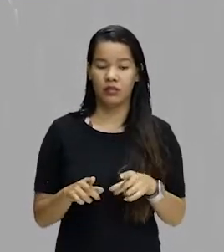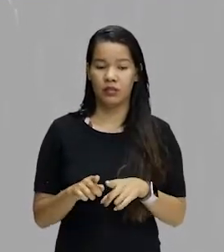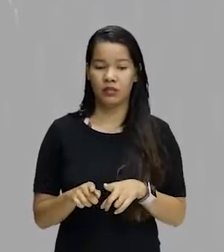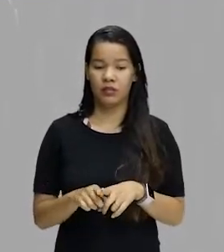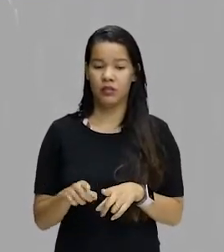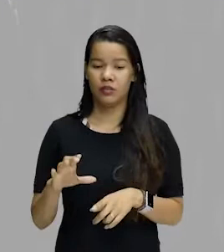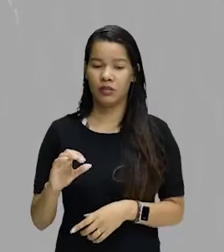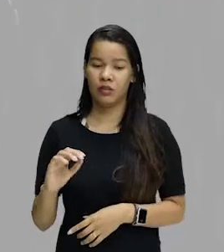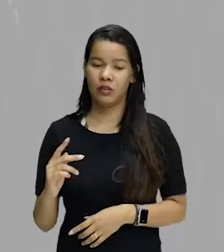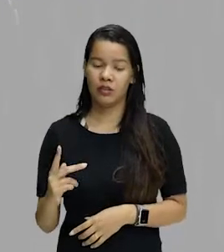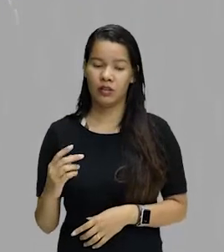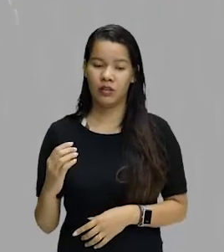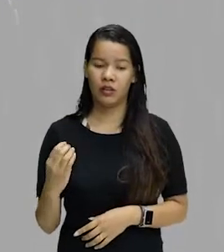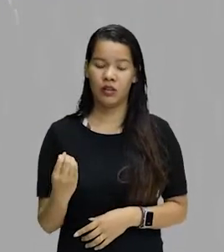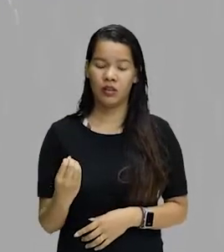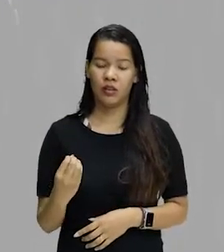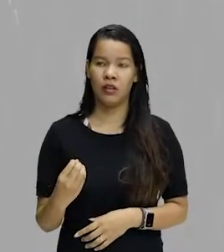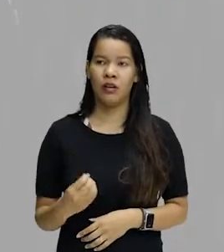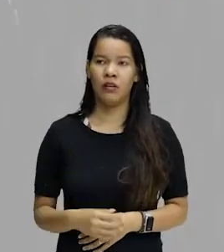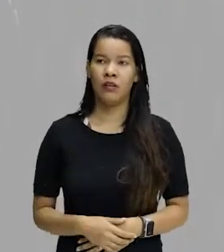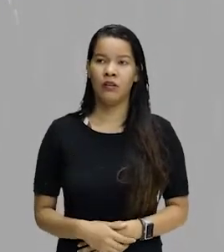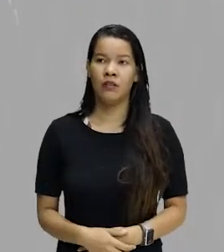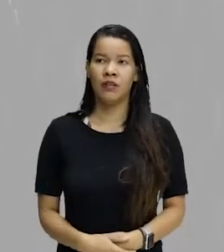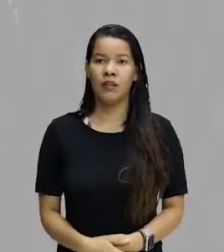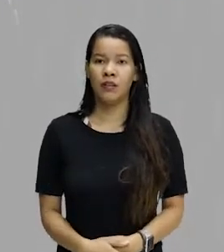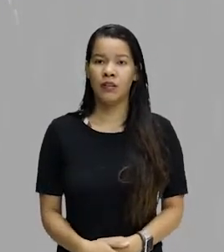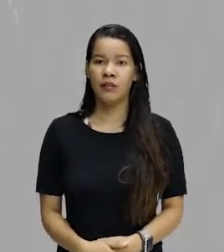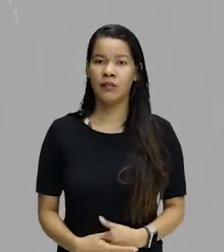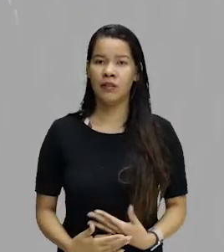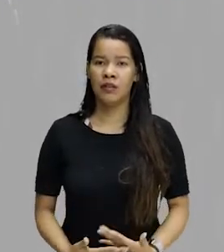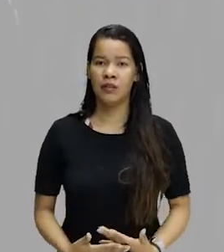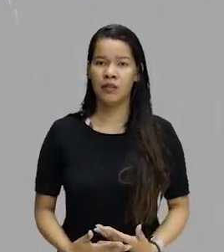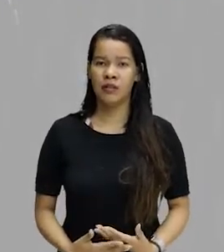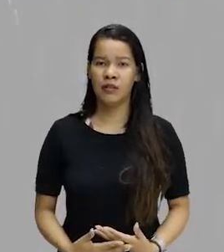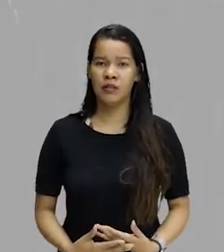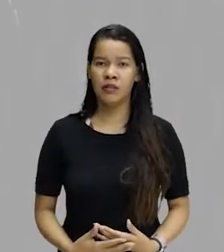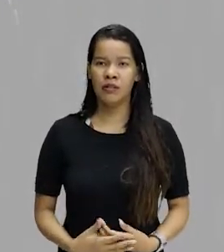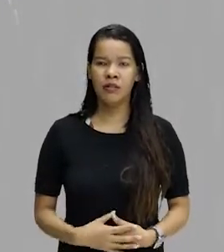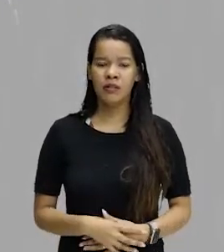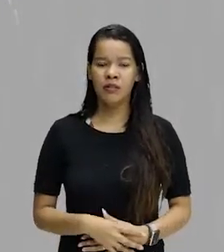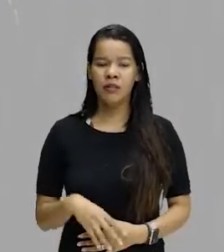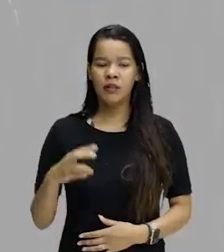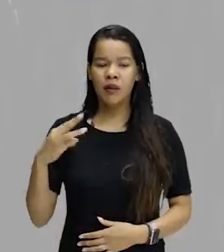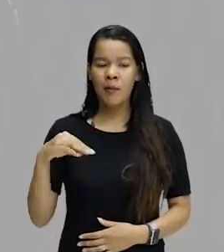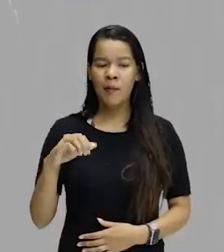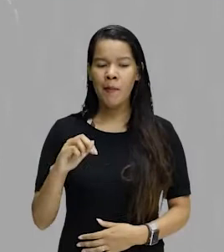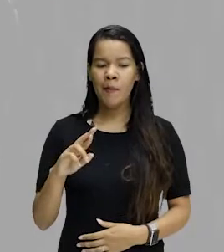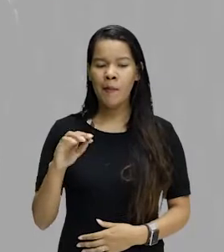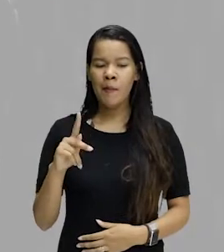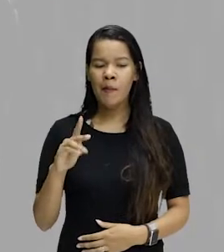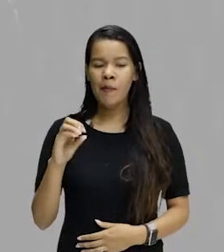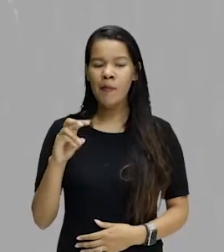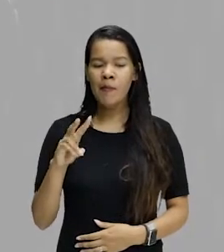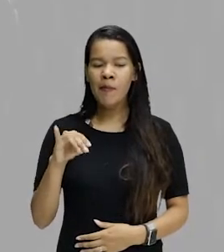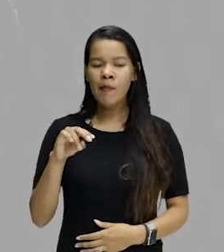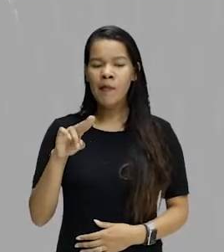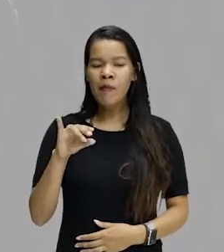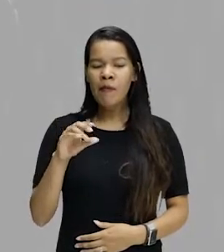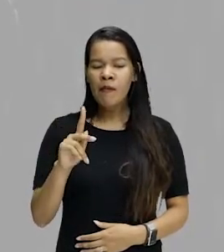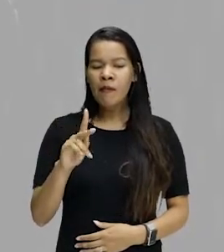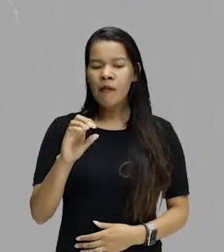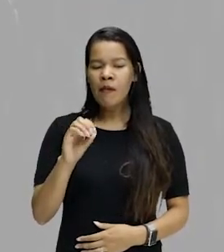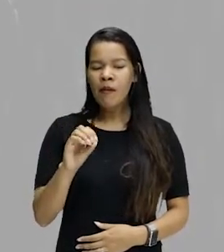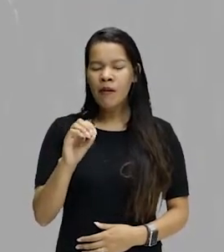com hidrogênio, outro carbono com 2 hidrogênios. Então, segundo Markovnikov, nós vamos adotar essa regra,